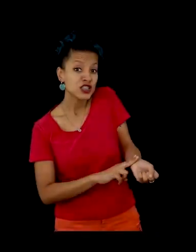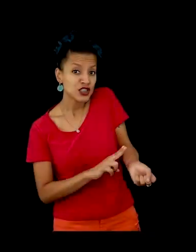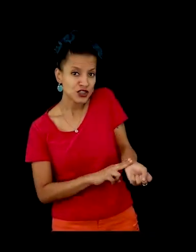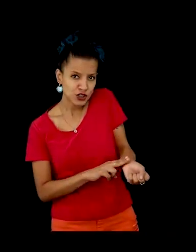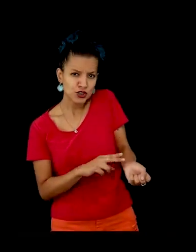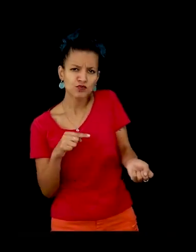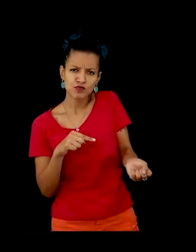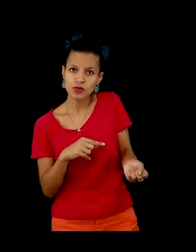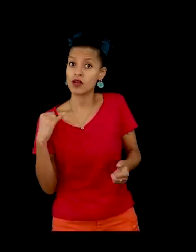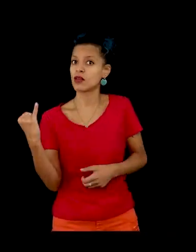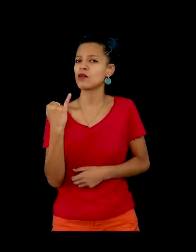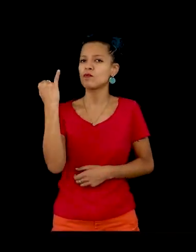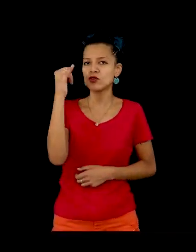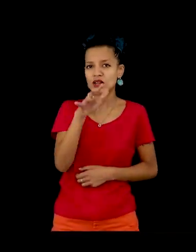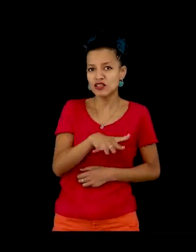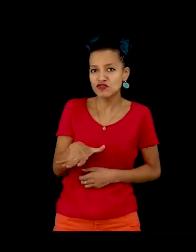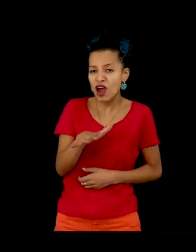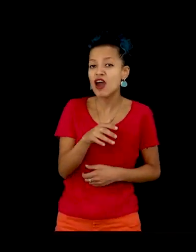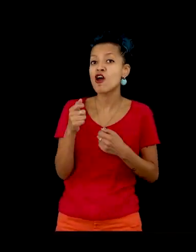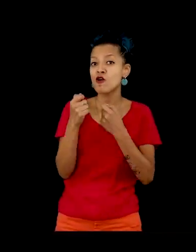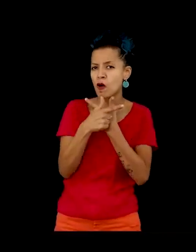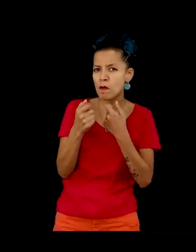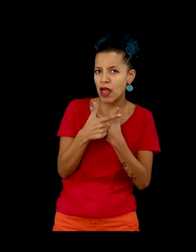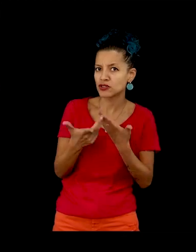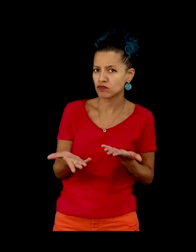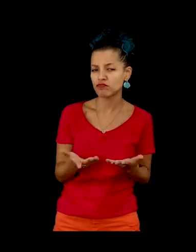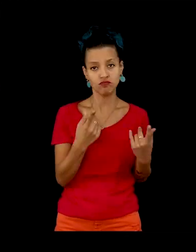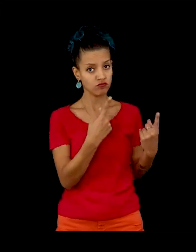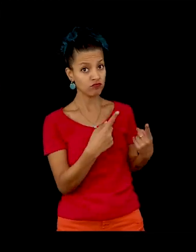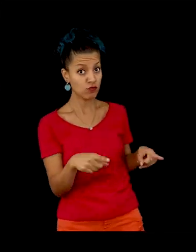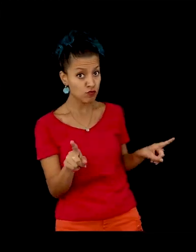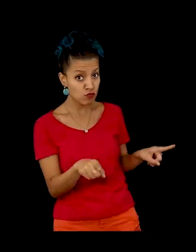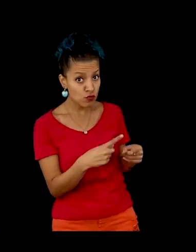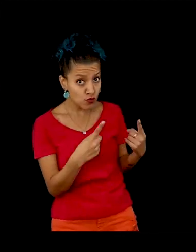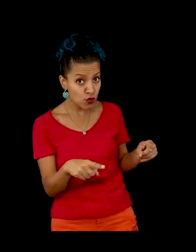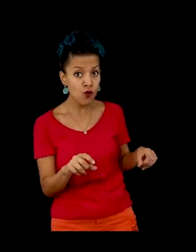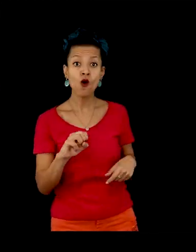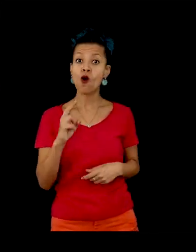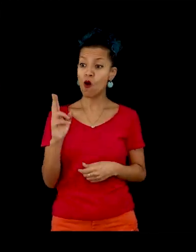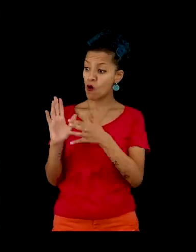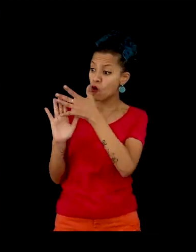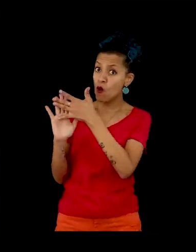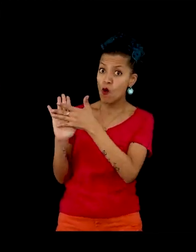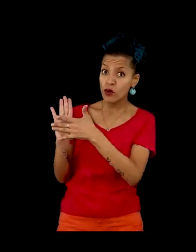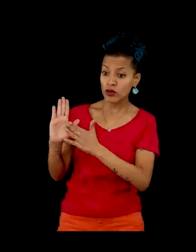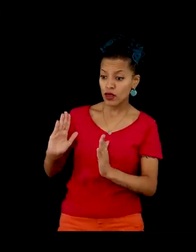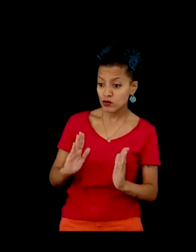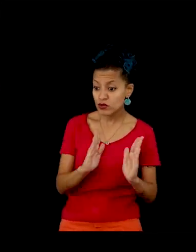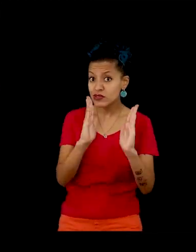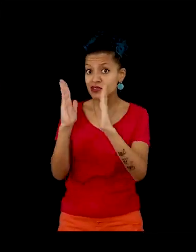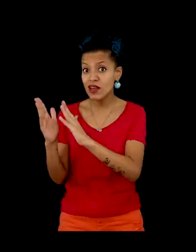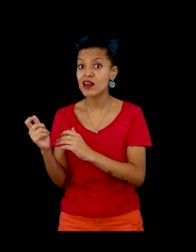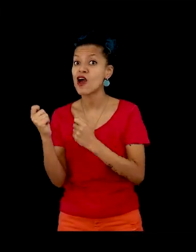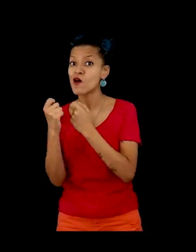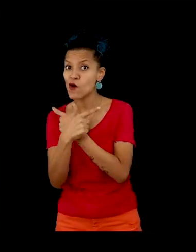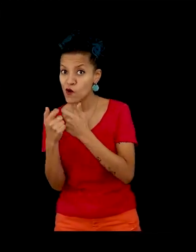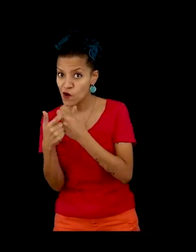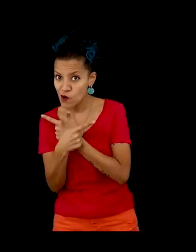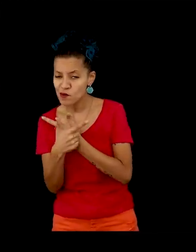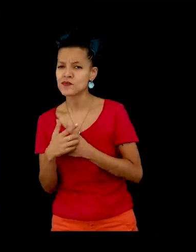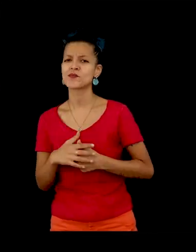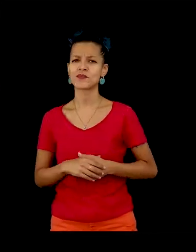O ritmo é muito importante para a comédia, seja na musicalização ou na construção do roteiro de uma cena